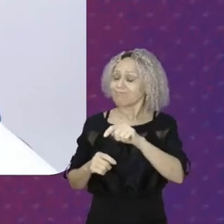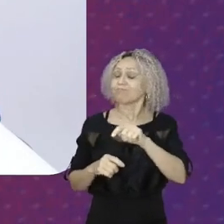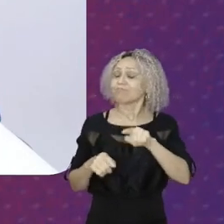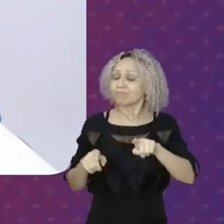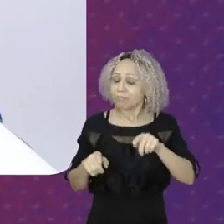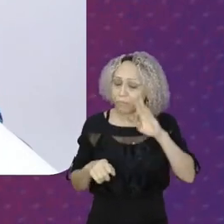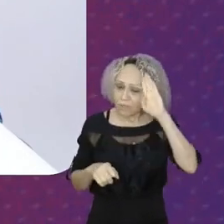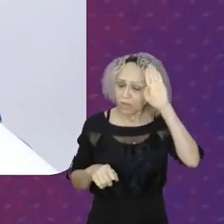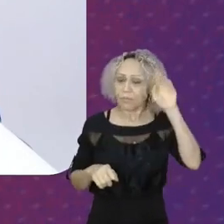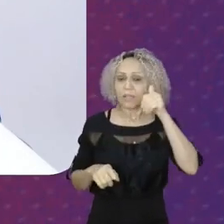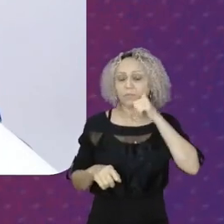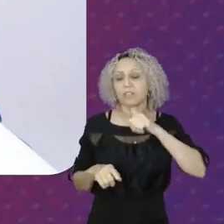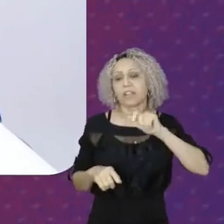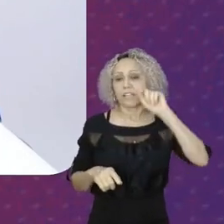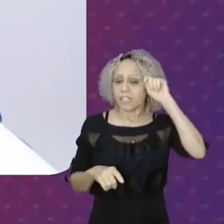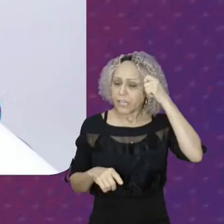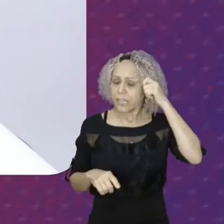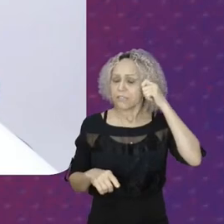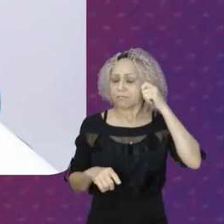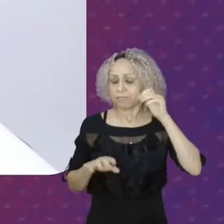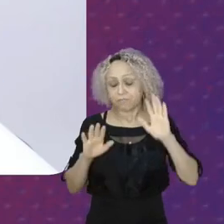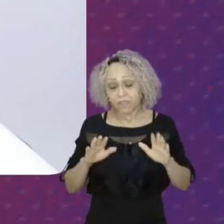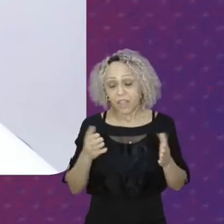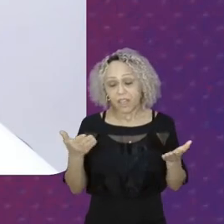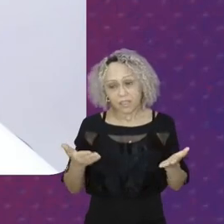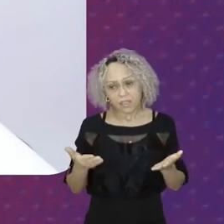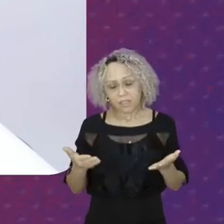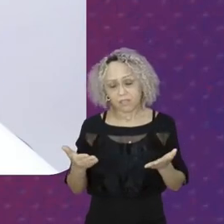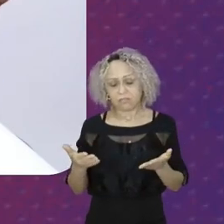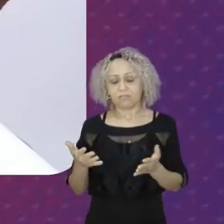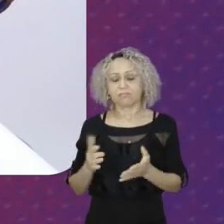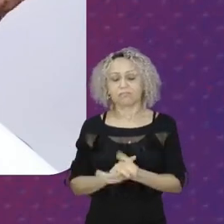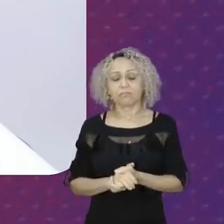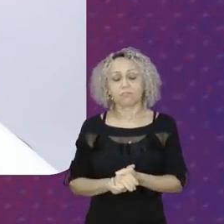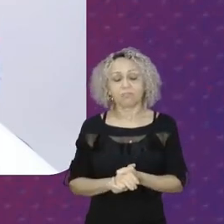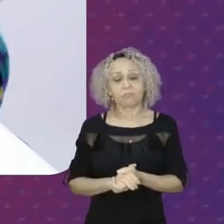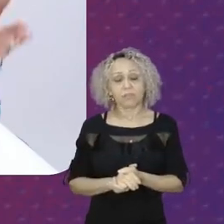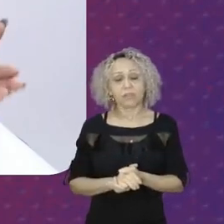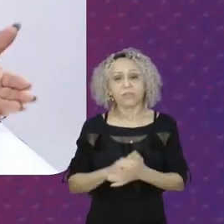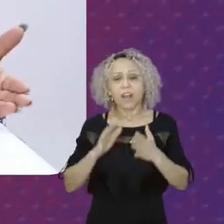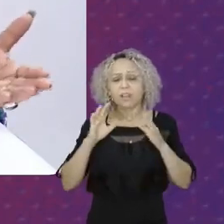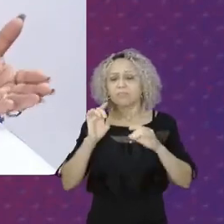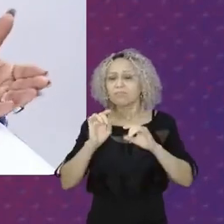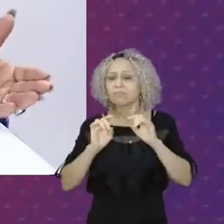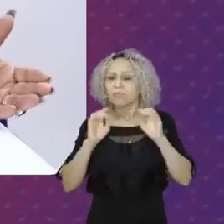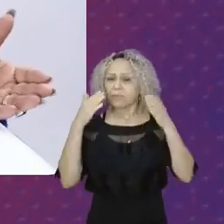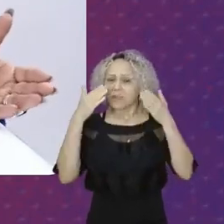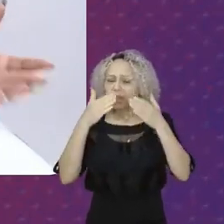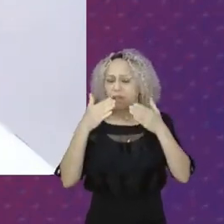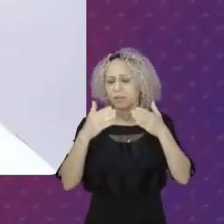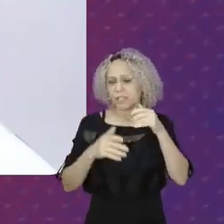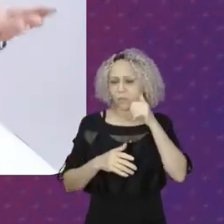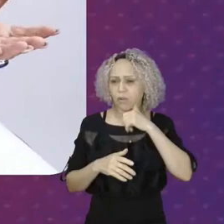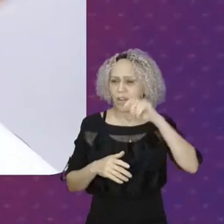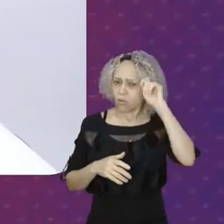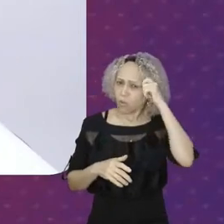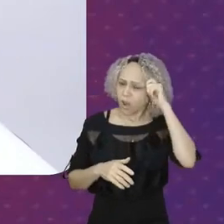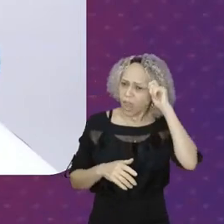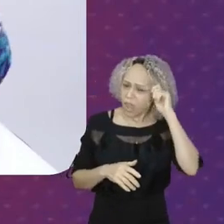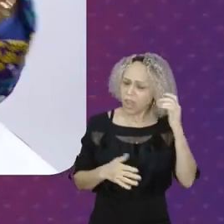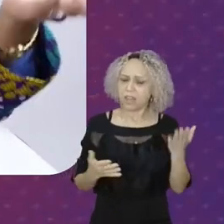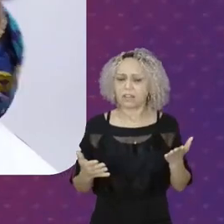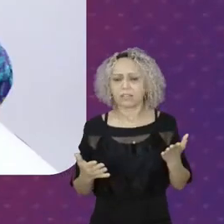que nós queremos alterar, né? E eu digo especialmente de mulheres negras, porque vocês, minhas companheiras e os companheiros,